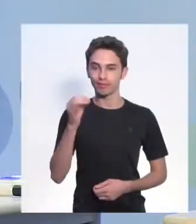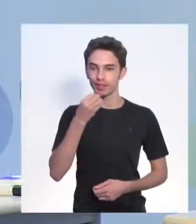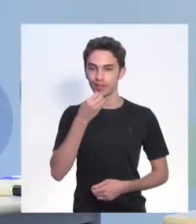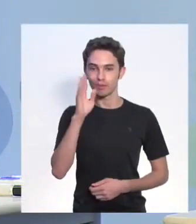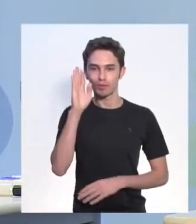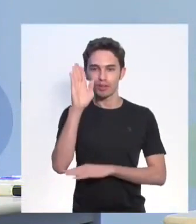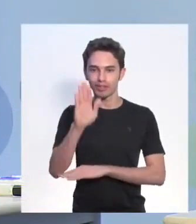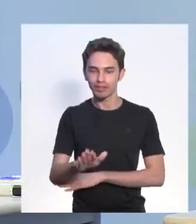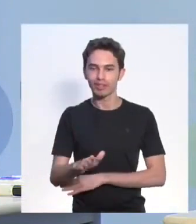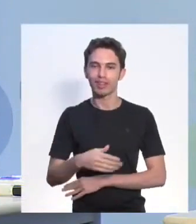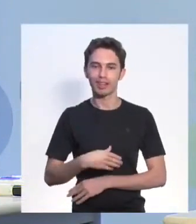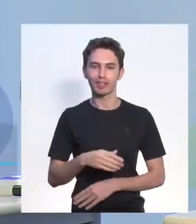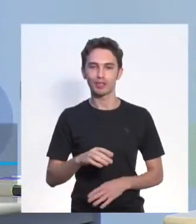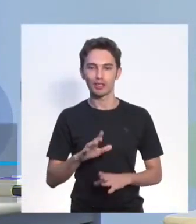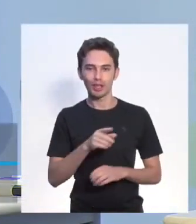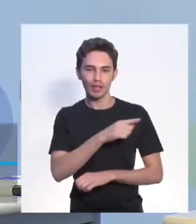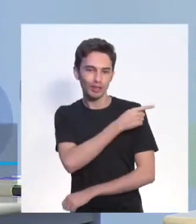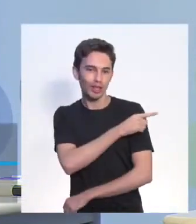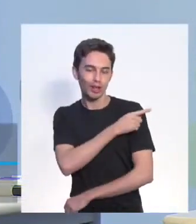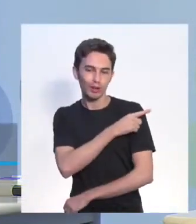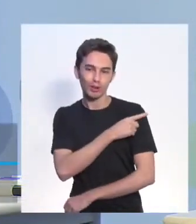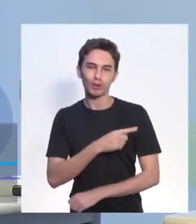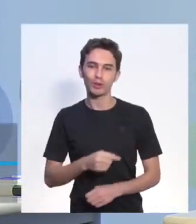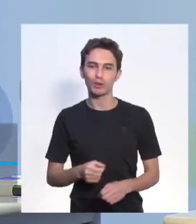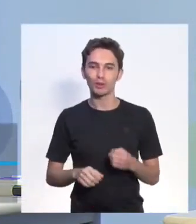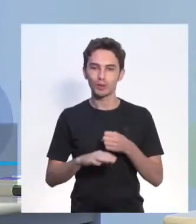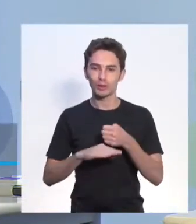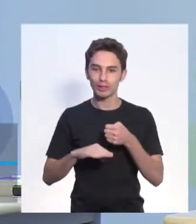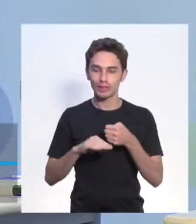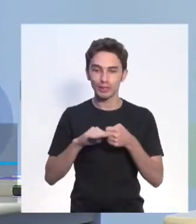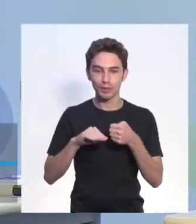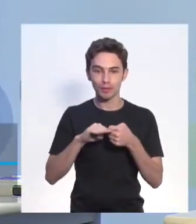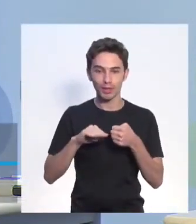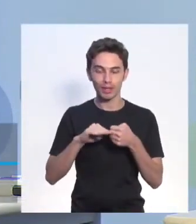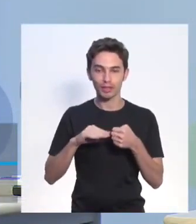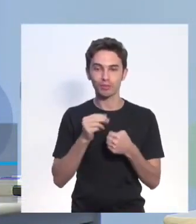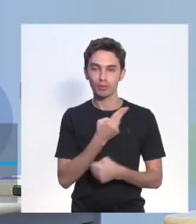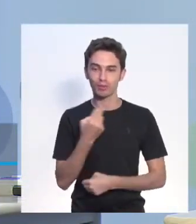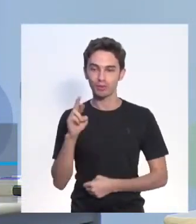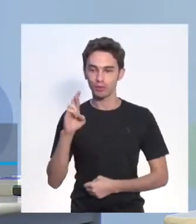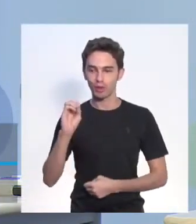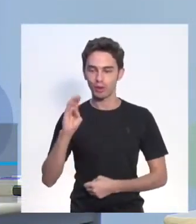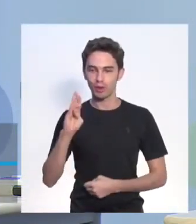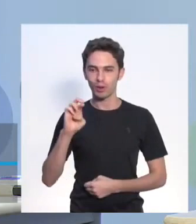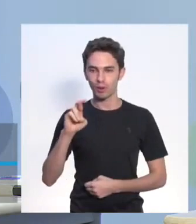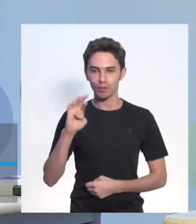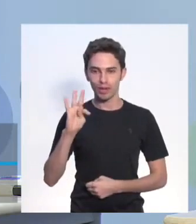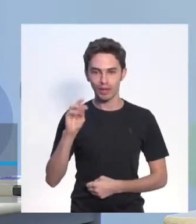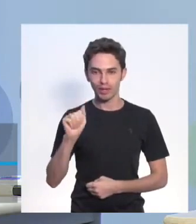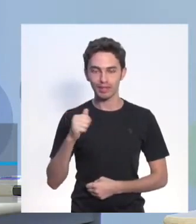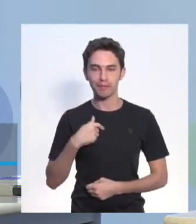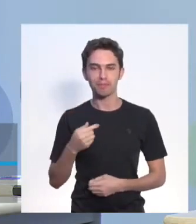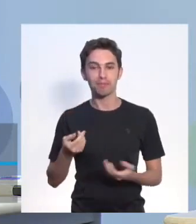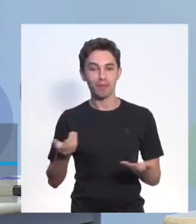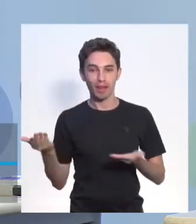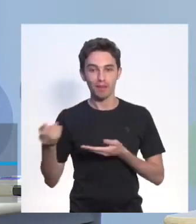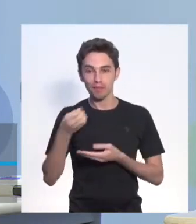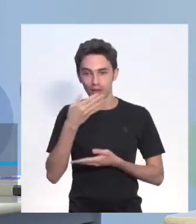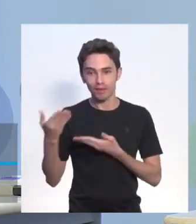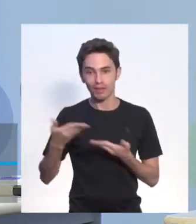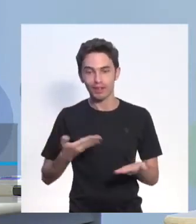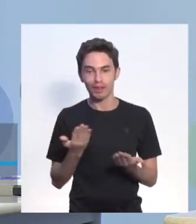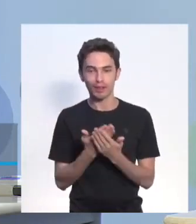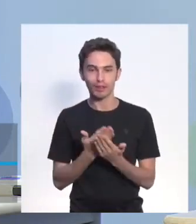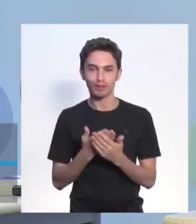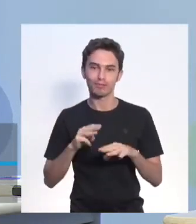Olá, boa tarde, alunos da primeira série do ensino médio. Eu sou a professora Roberta e bem-vindos a mais uma aula de matemática. Isso mesmo. Hoje é a